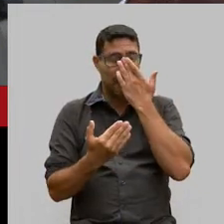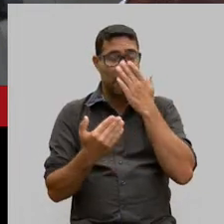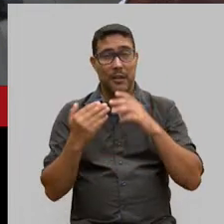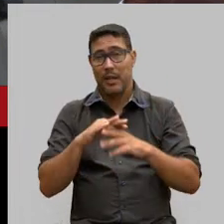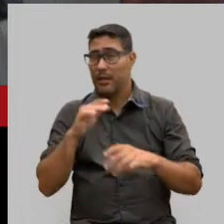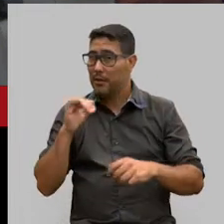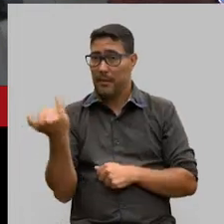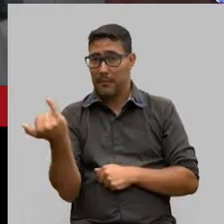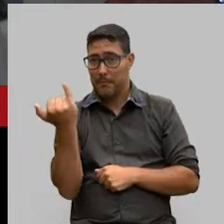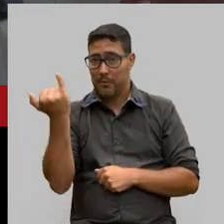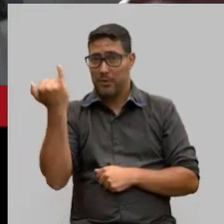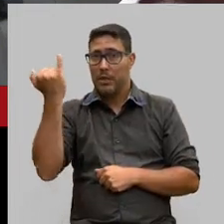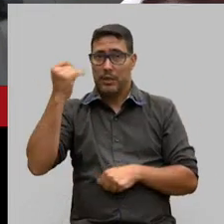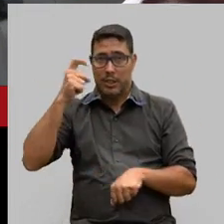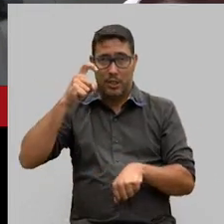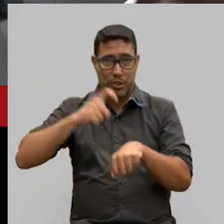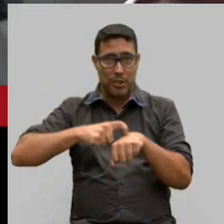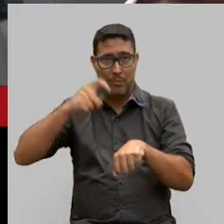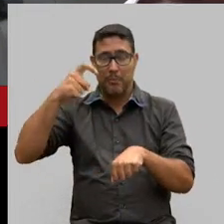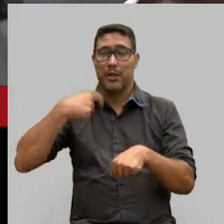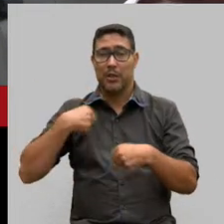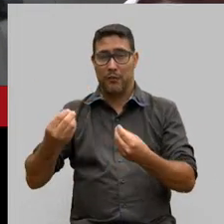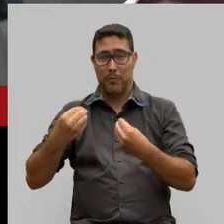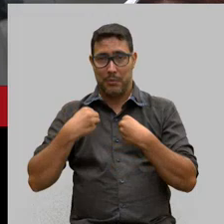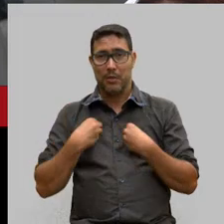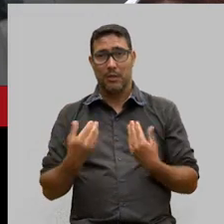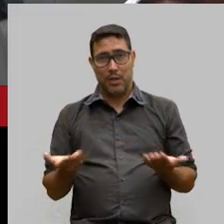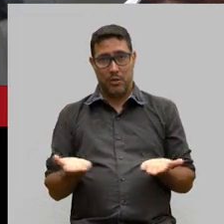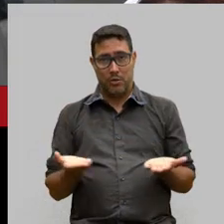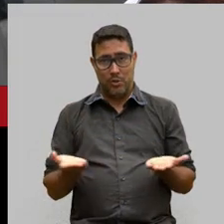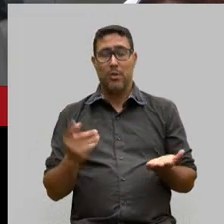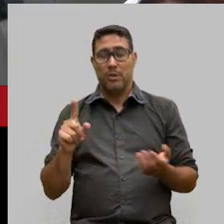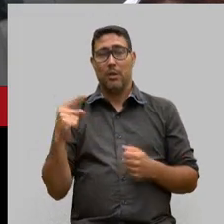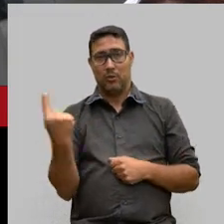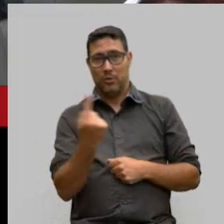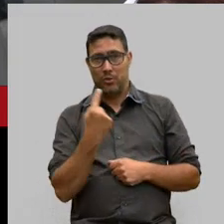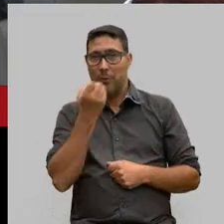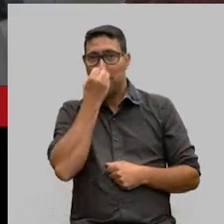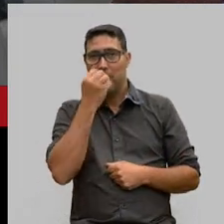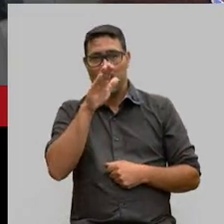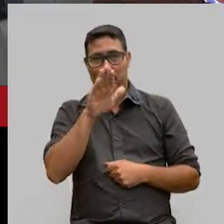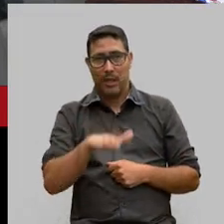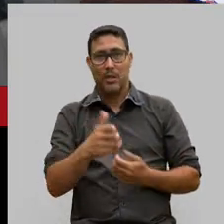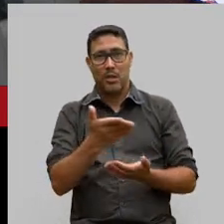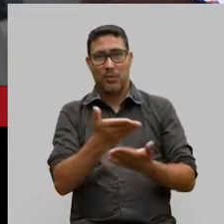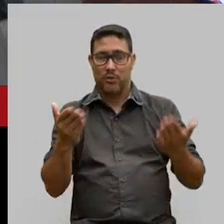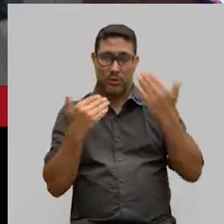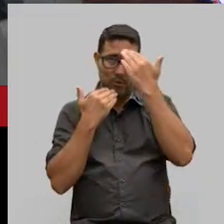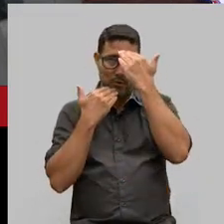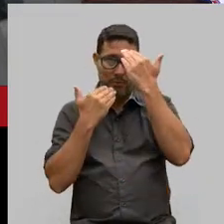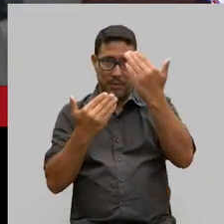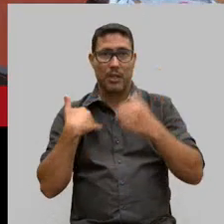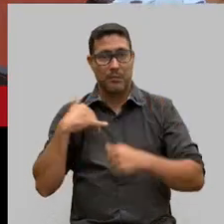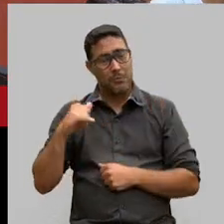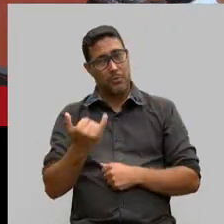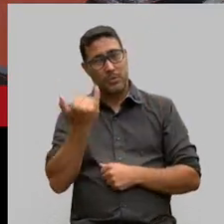momento que me foi eh ofertado aqui a todos nós no mais uma boa tarde a todos e muito obrigado